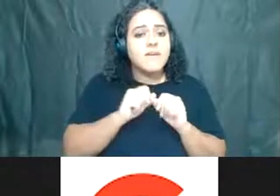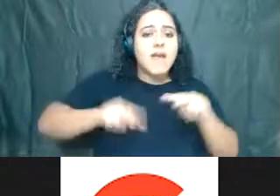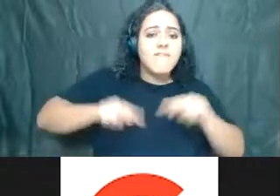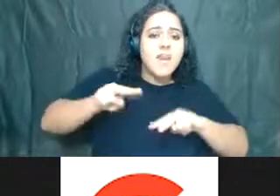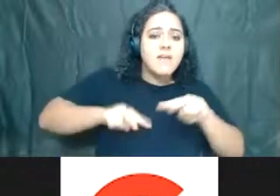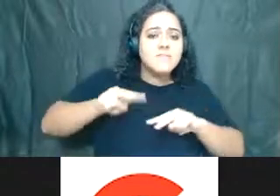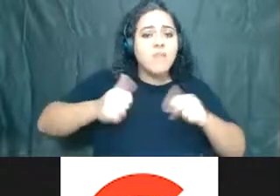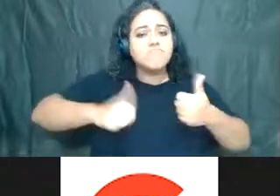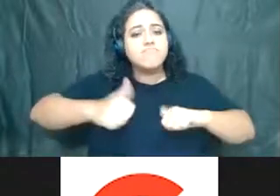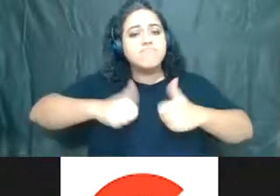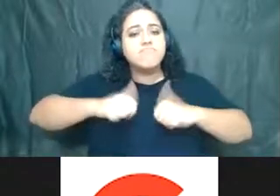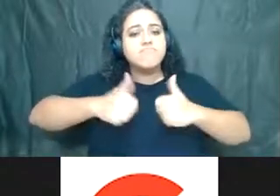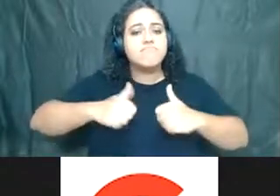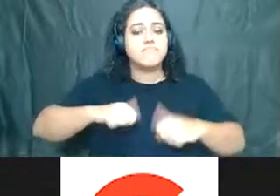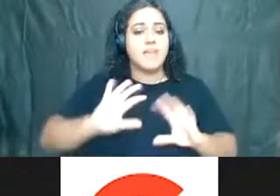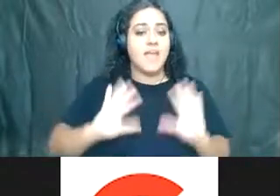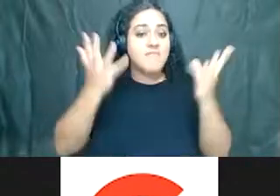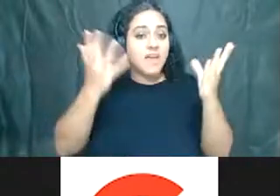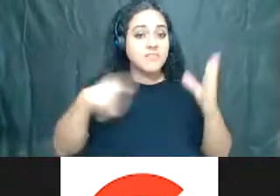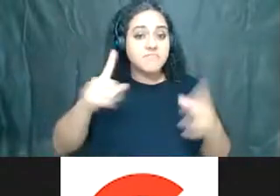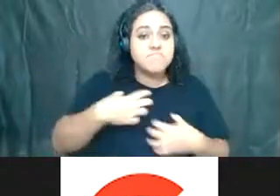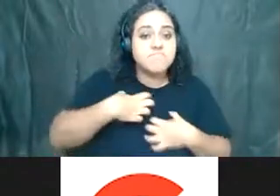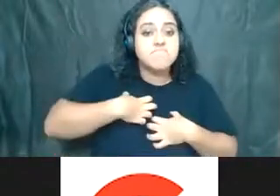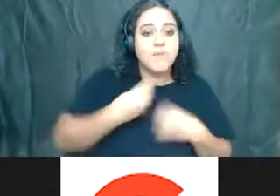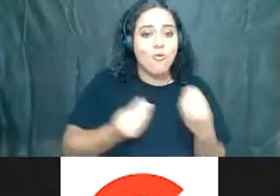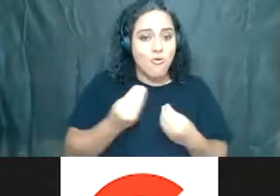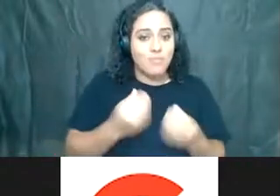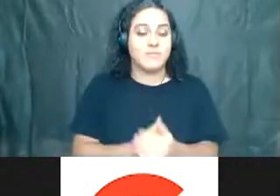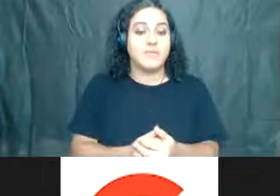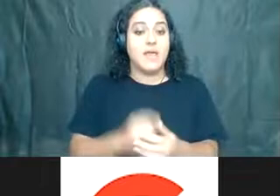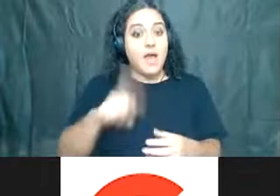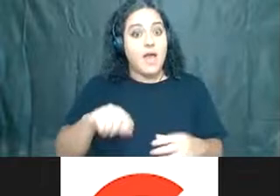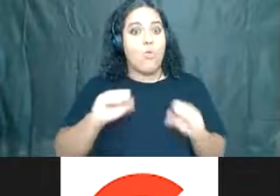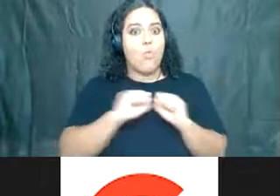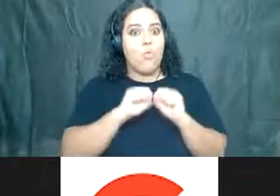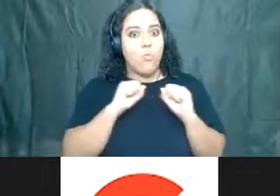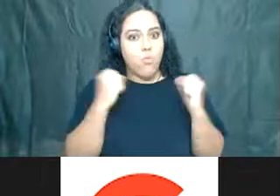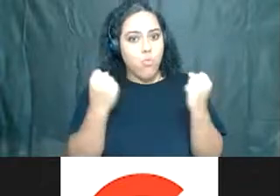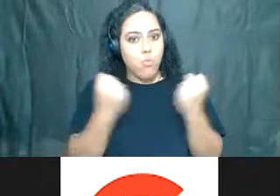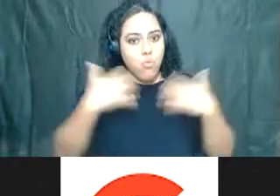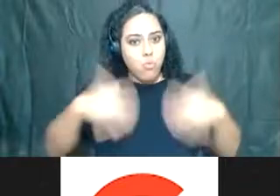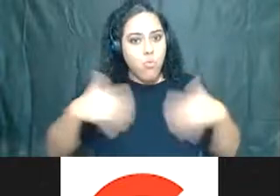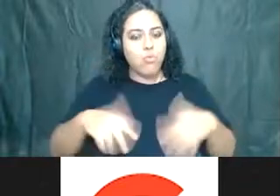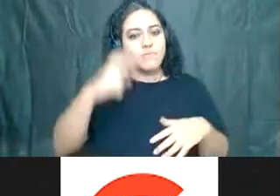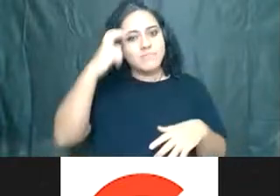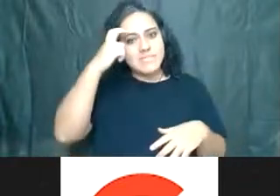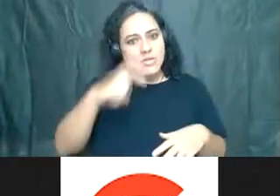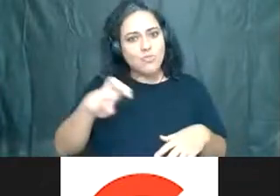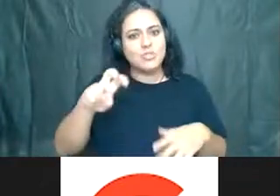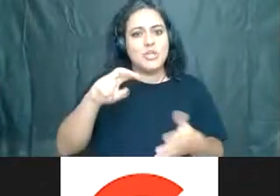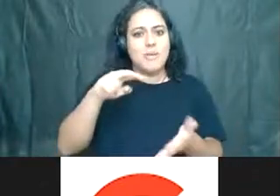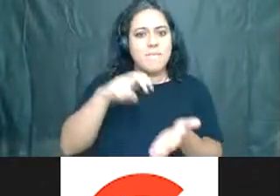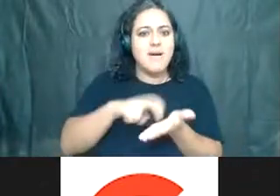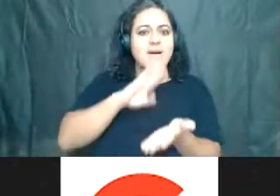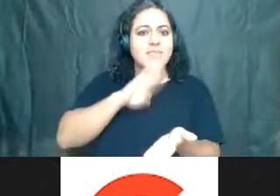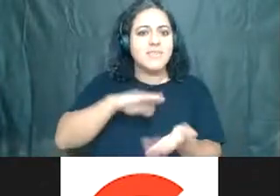evento, né? Uma qualificação do que foi oferecido para vocês. Foi um evento muito grande, durante 5 dias, de manhã, de tarde, de noite, todos os